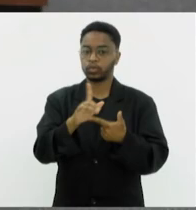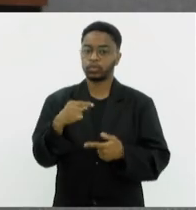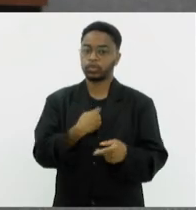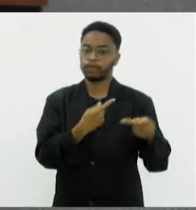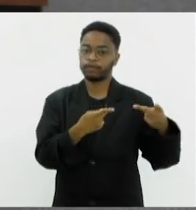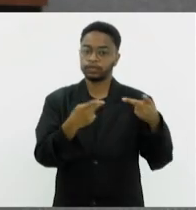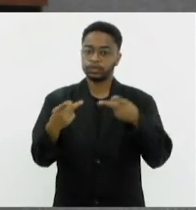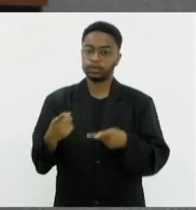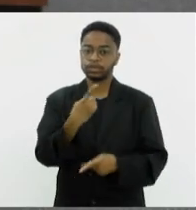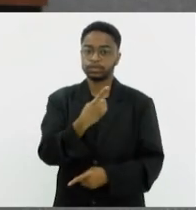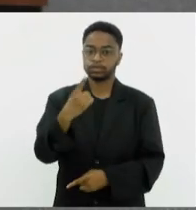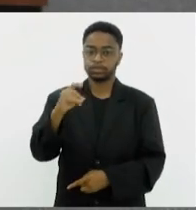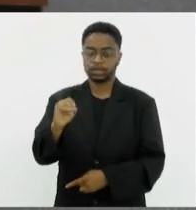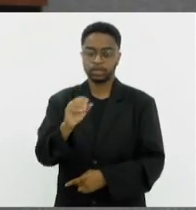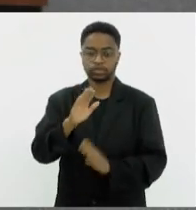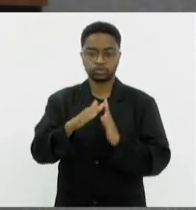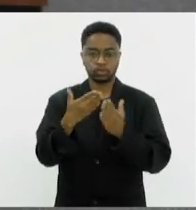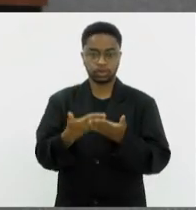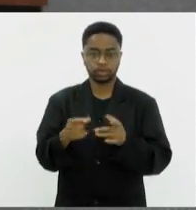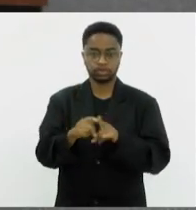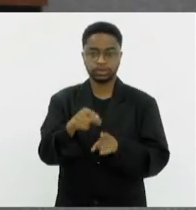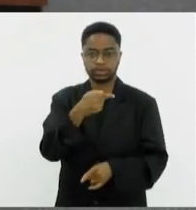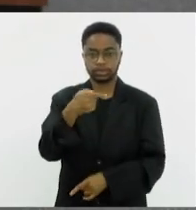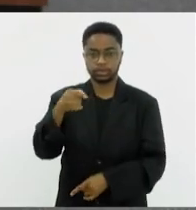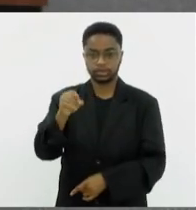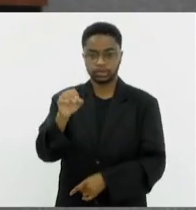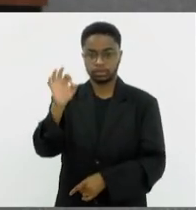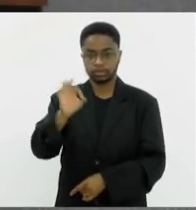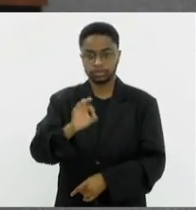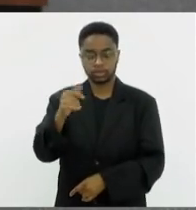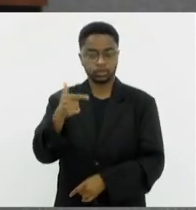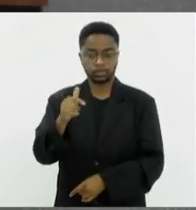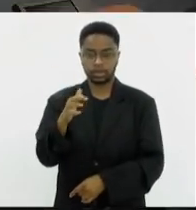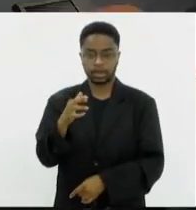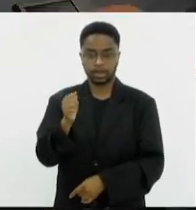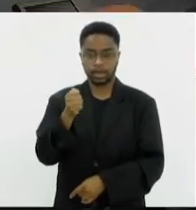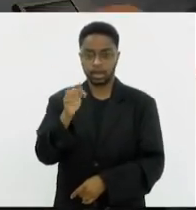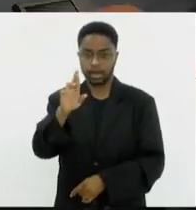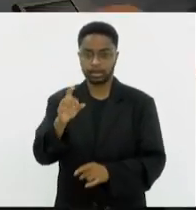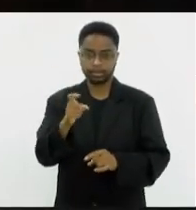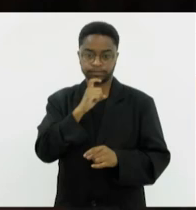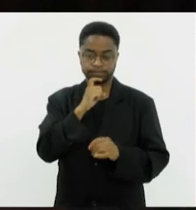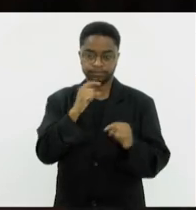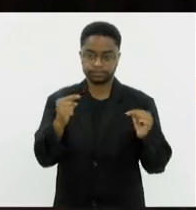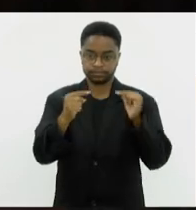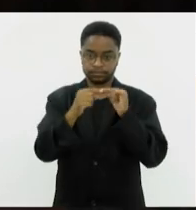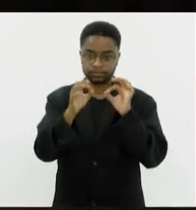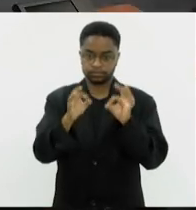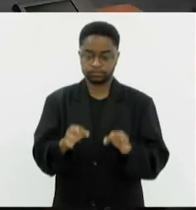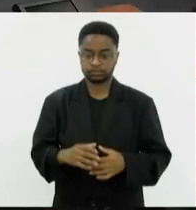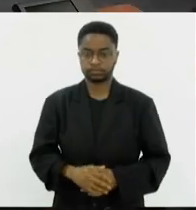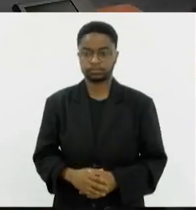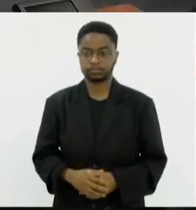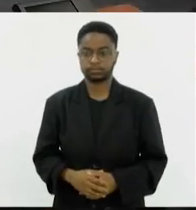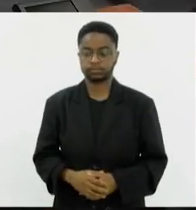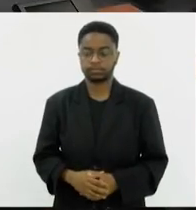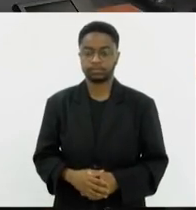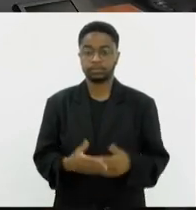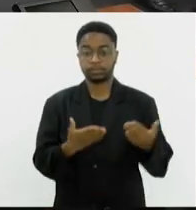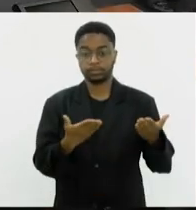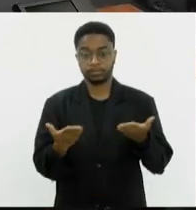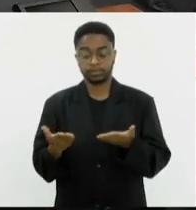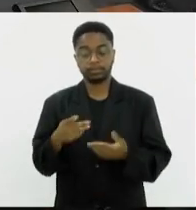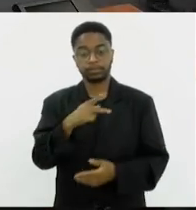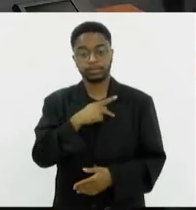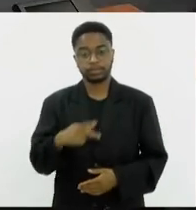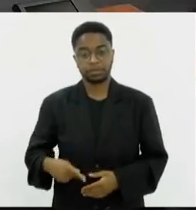110 escolas, que 70% delas não têm climatização adequada. Deputada Dânia Monteiro. Senhora Presidenta, que